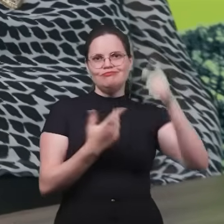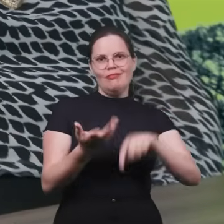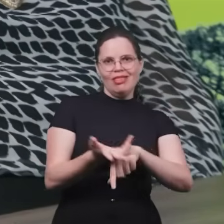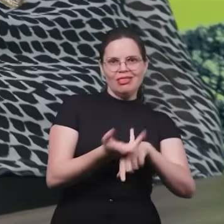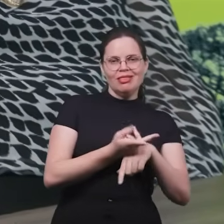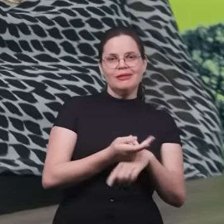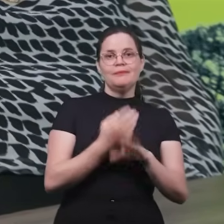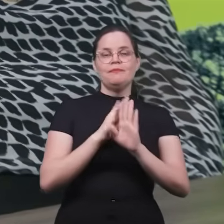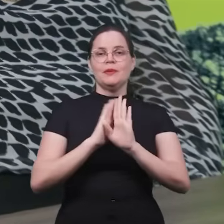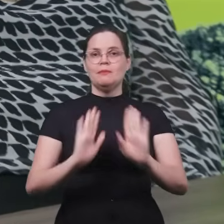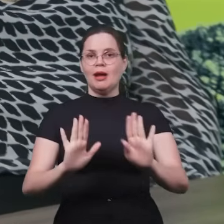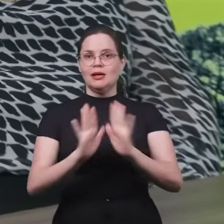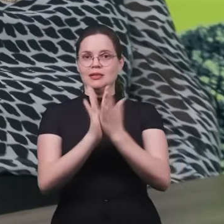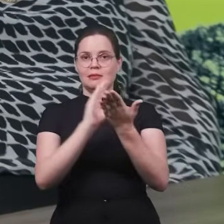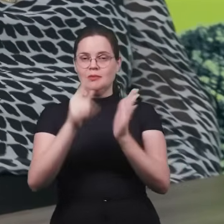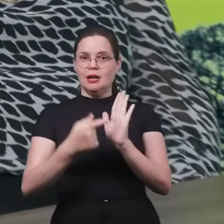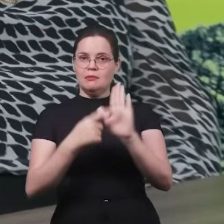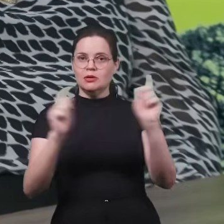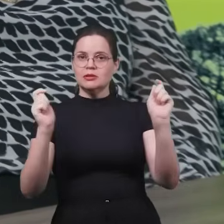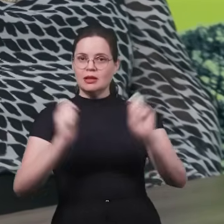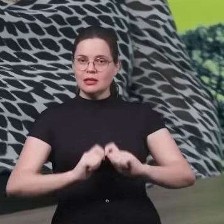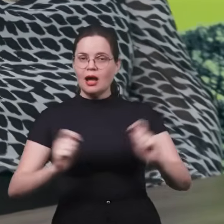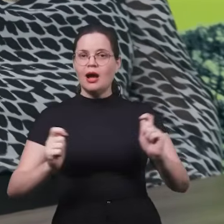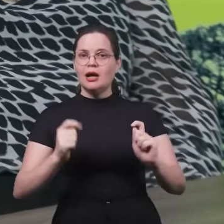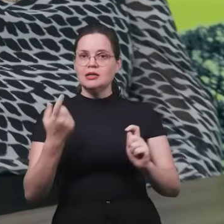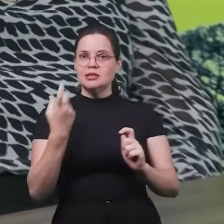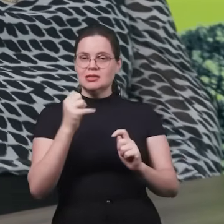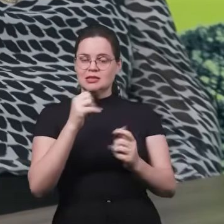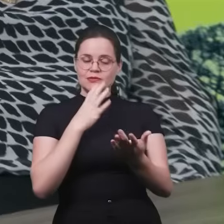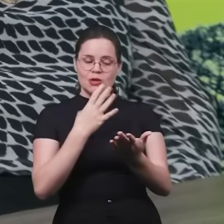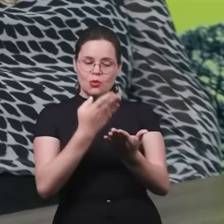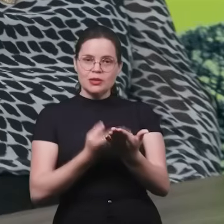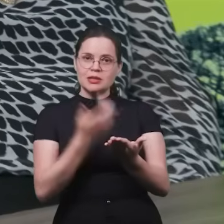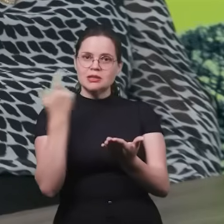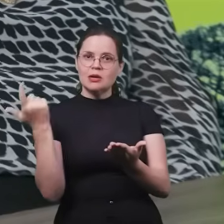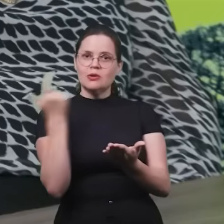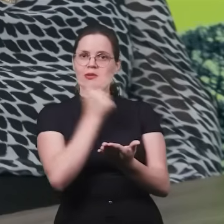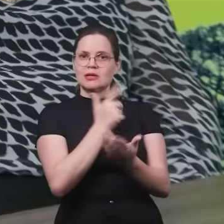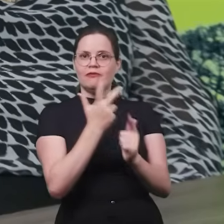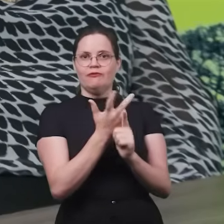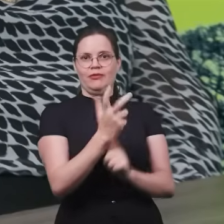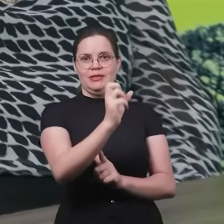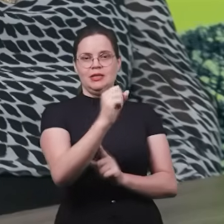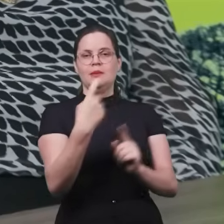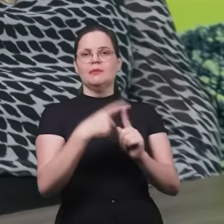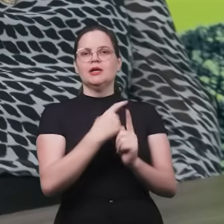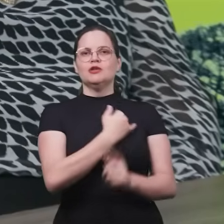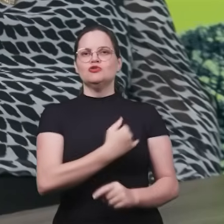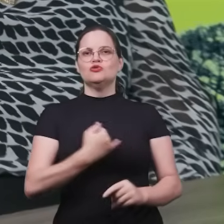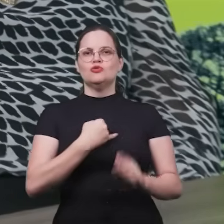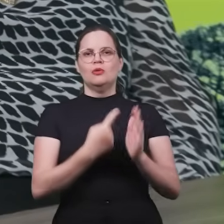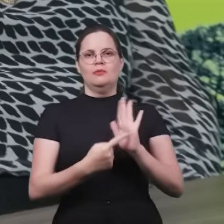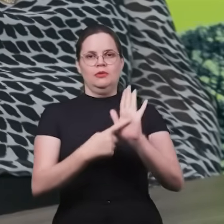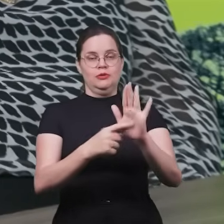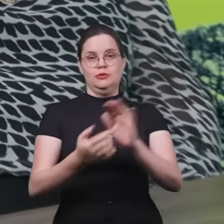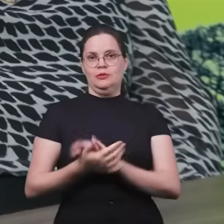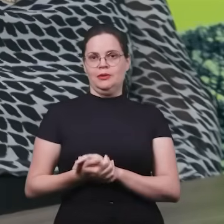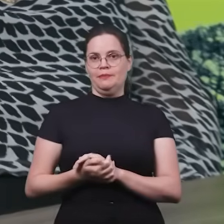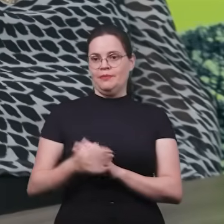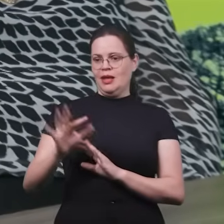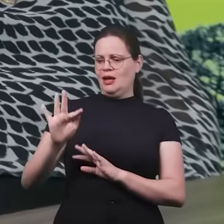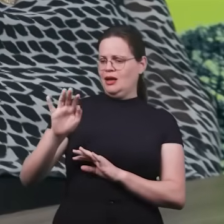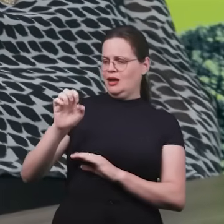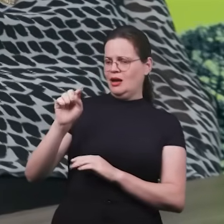mas a palavra, ela dá condições de vencer o mundo, e a fé, né, porque João já fala isso, o apóstolo João diz